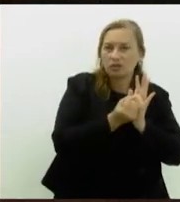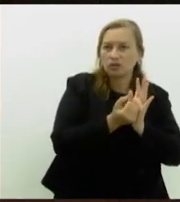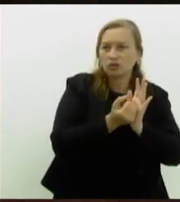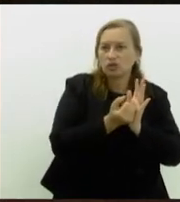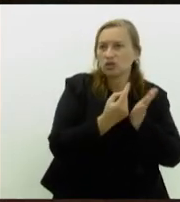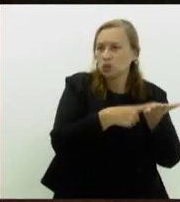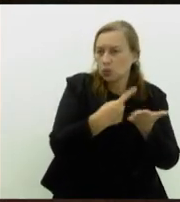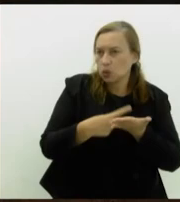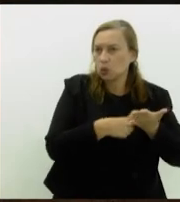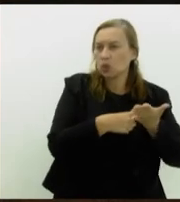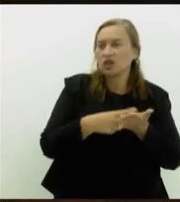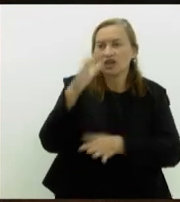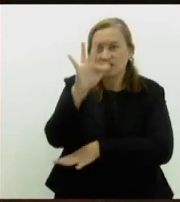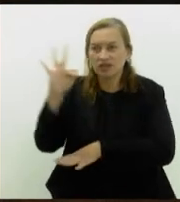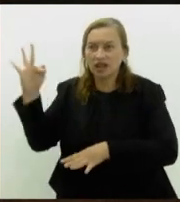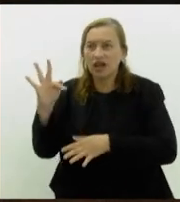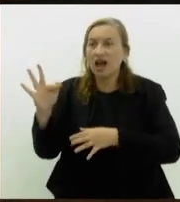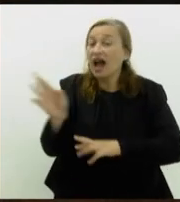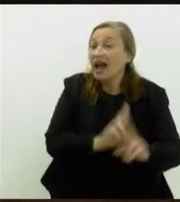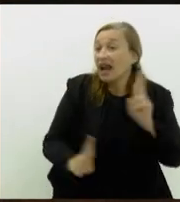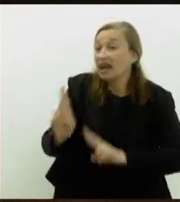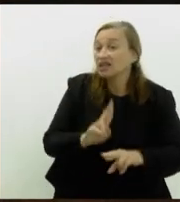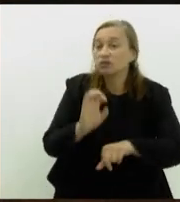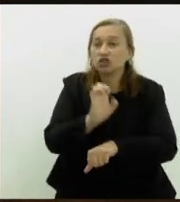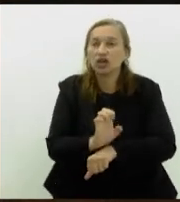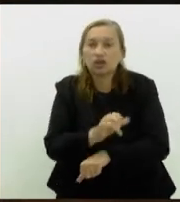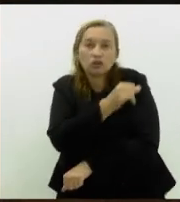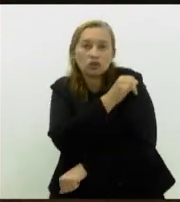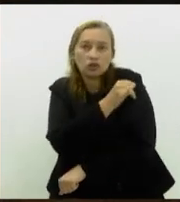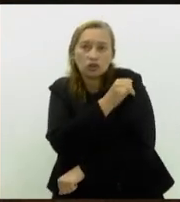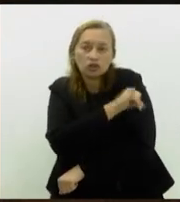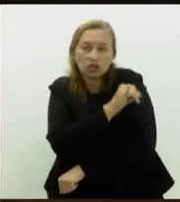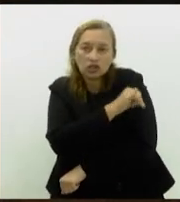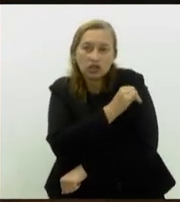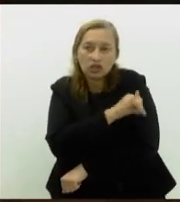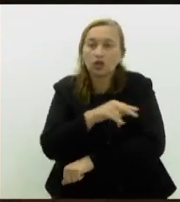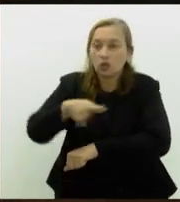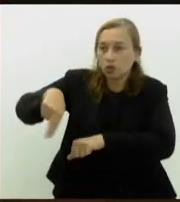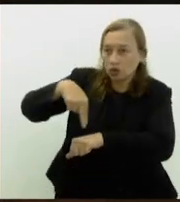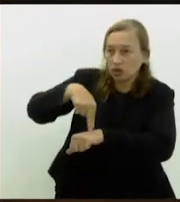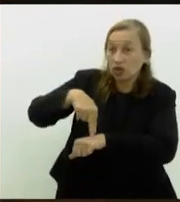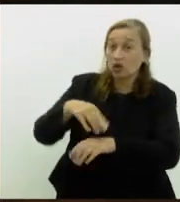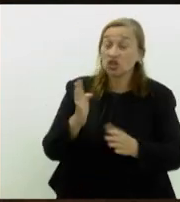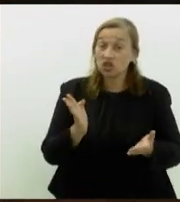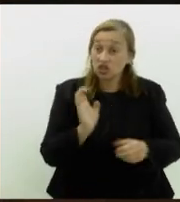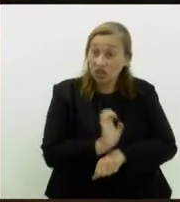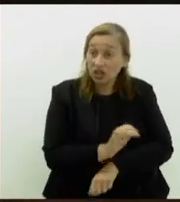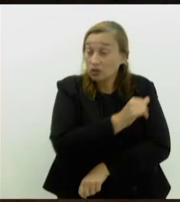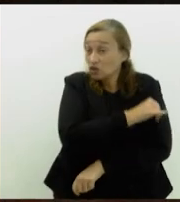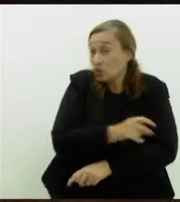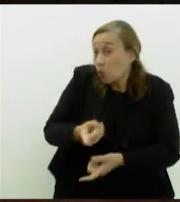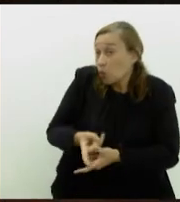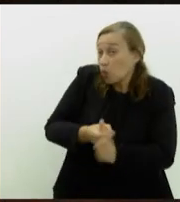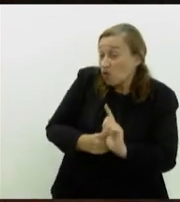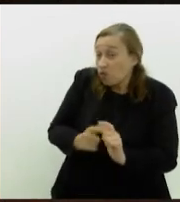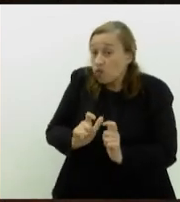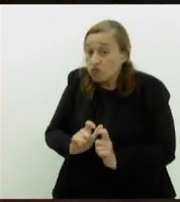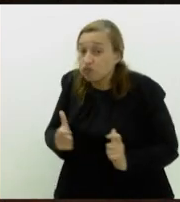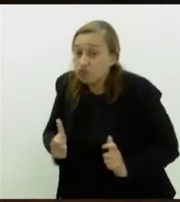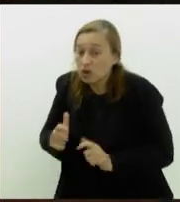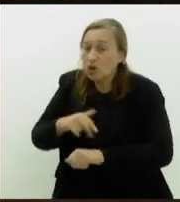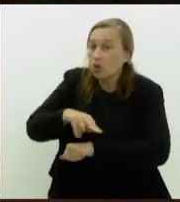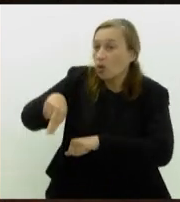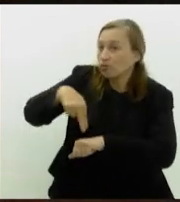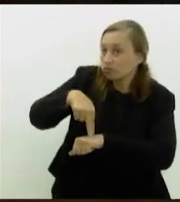é que é a relação do Estado do Rio de Janeiro com a União, uma vez que o Estado do Rio de Janeiro hoje tem uma dívida enorme com a